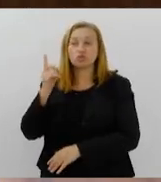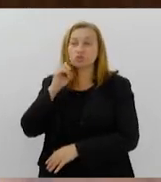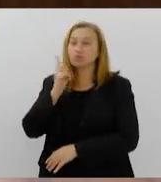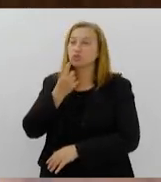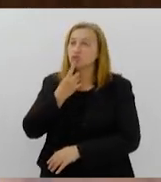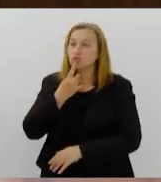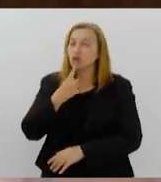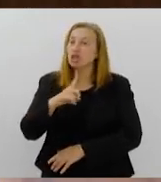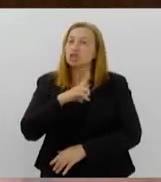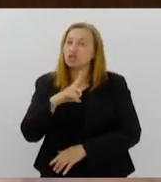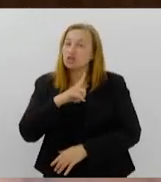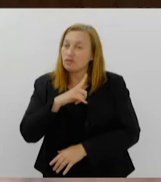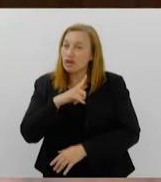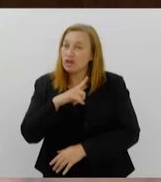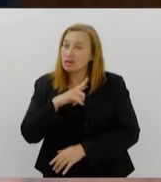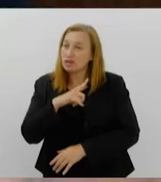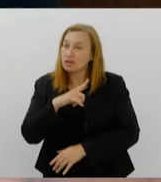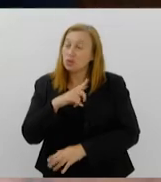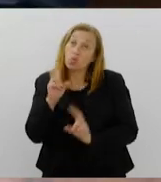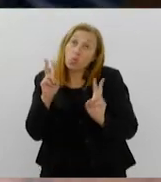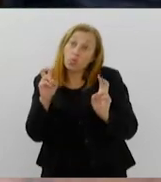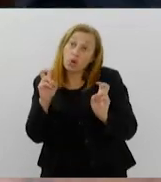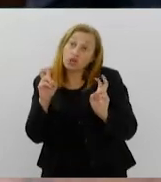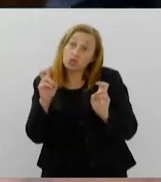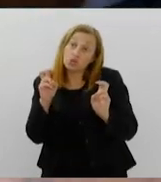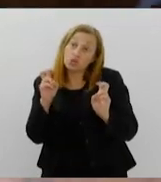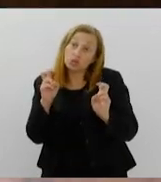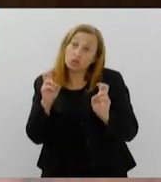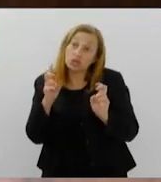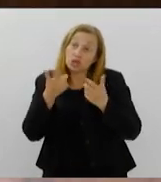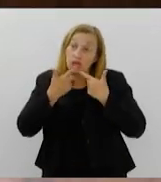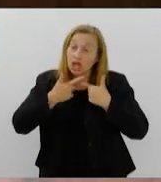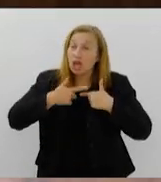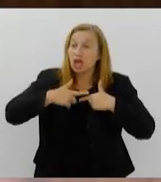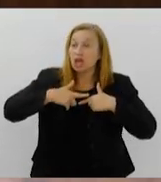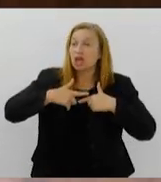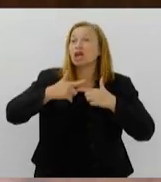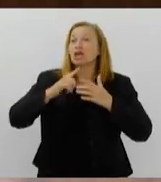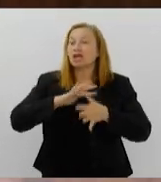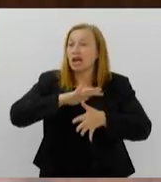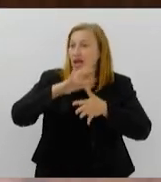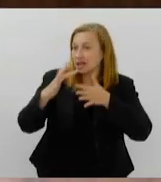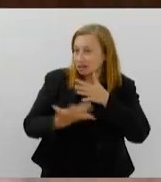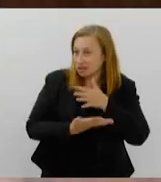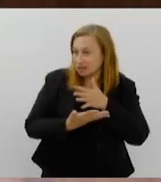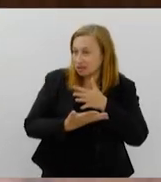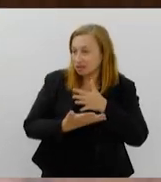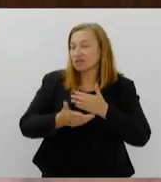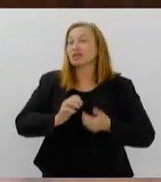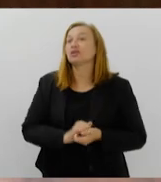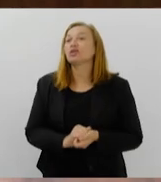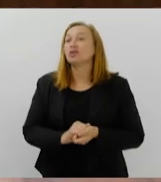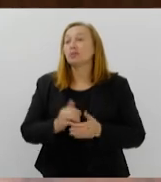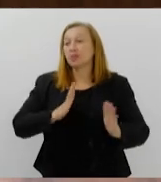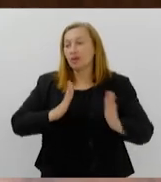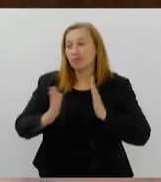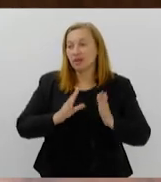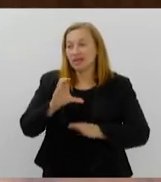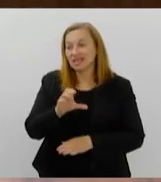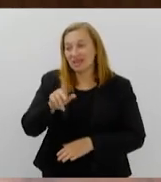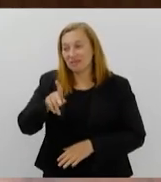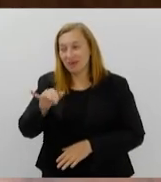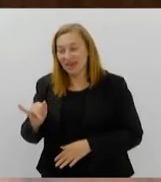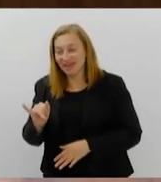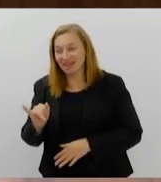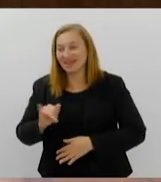gente tivesse aí a questão da linguagem de Libras. Durante a CPI do